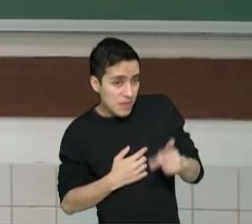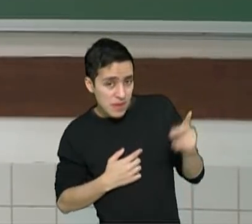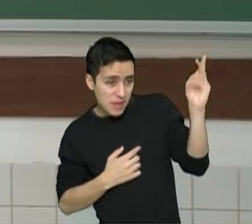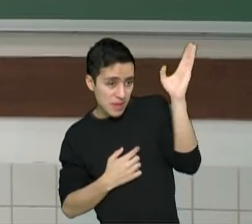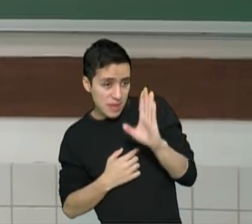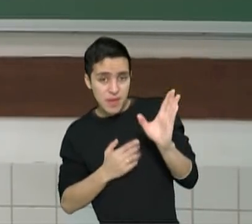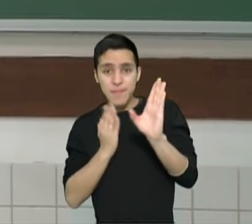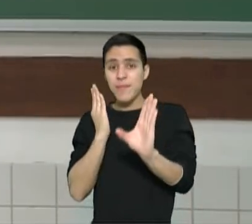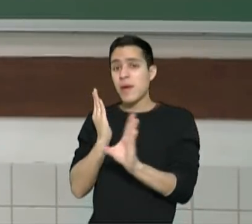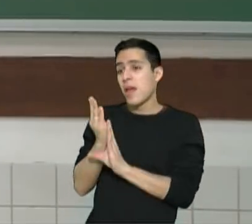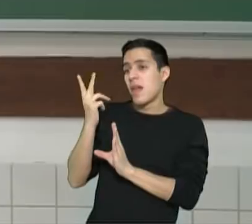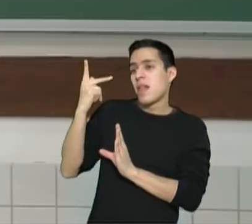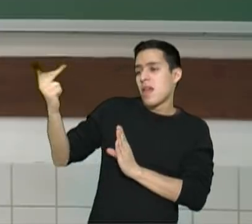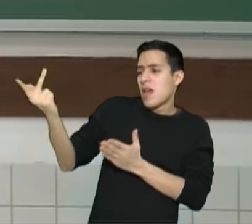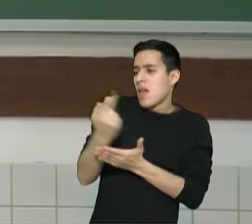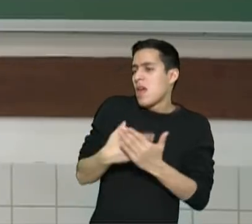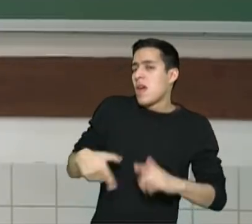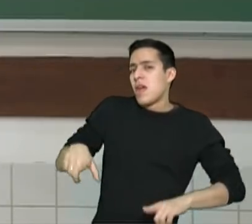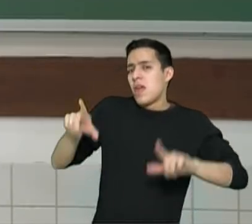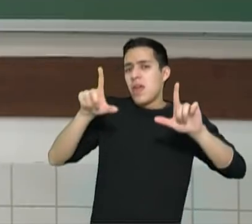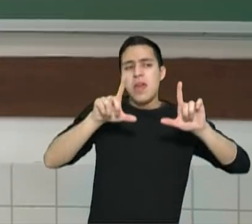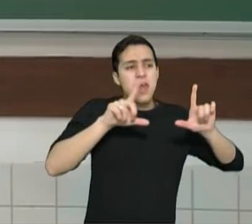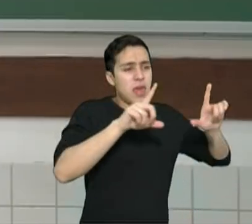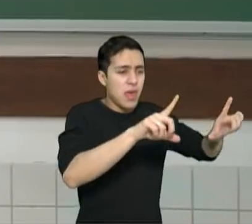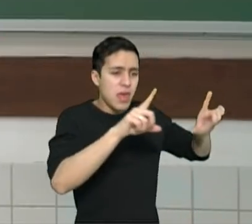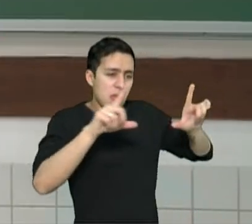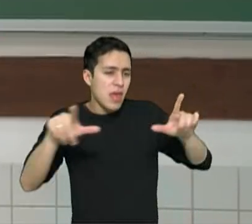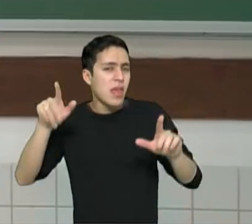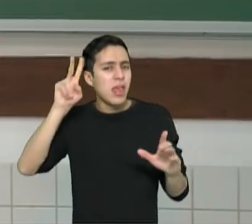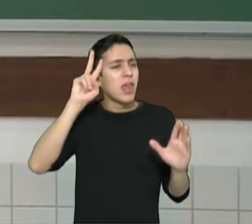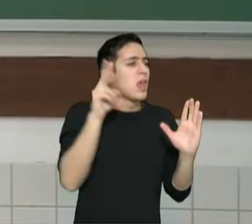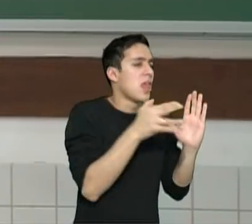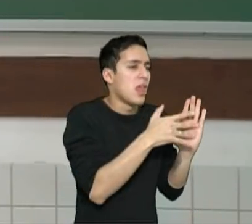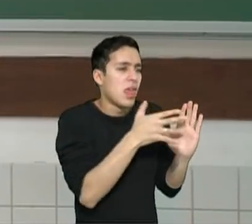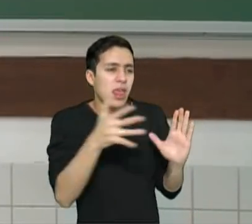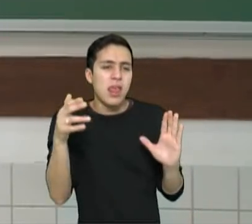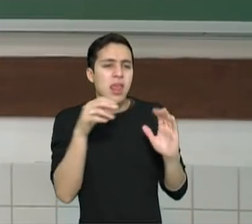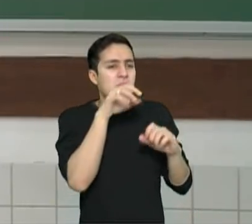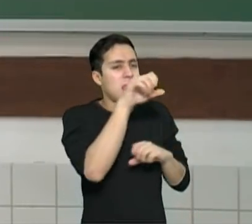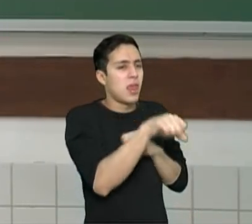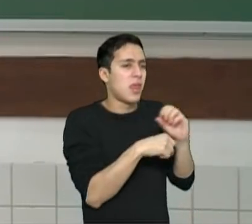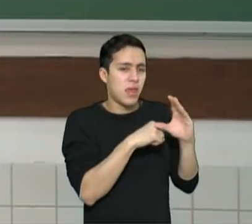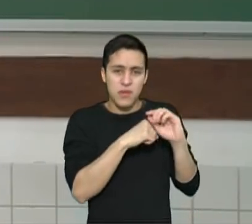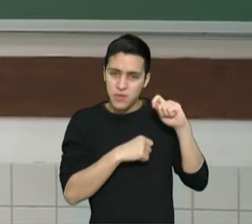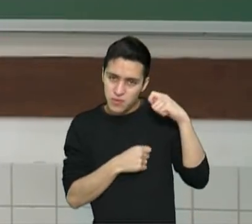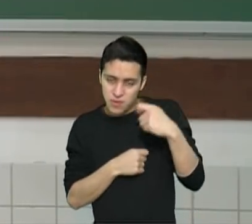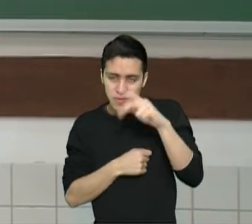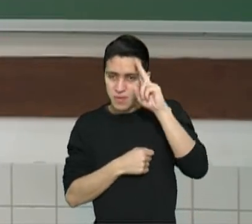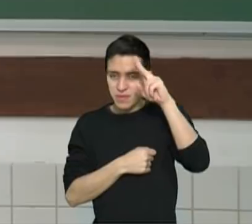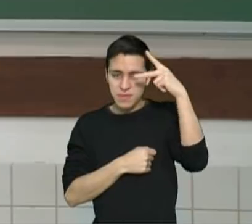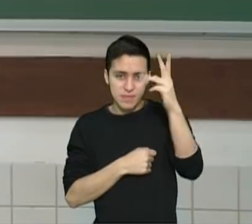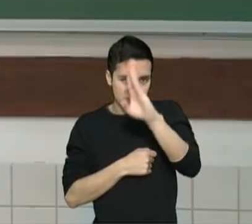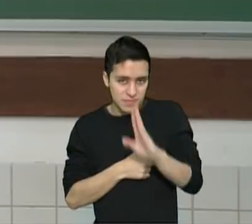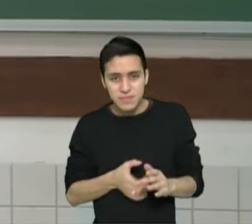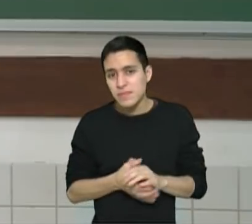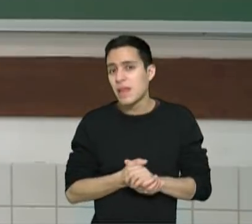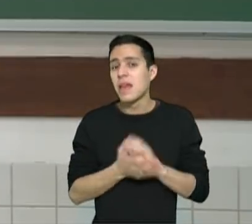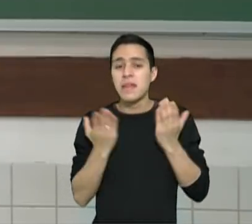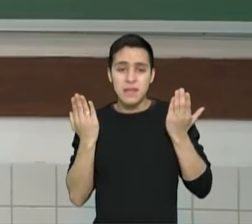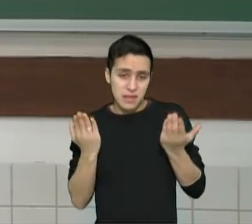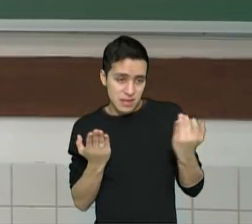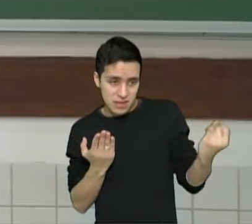dessas obras a gente pode ter uma gama vasta de conhecimento, né? Então é muito importante, muito